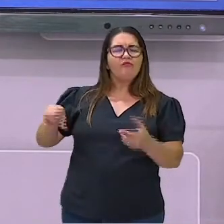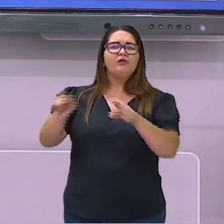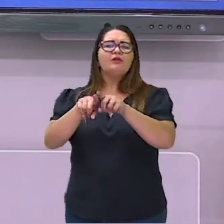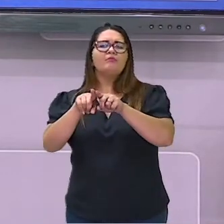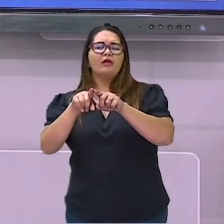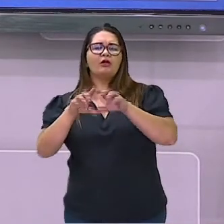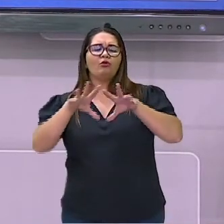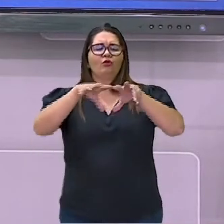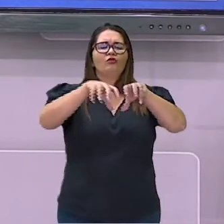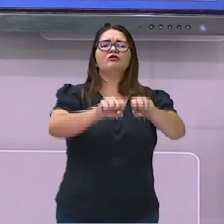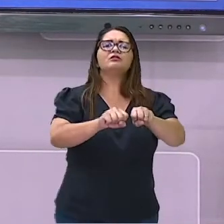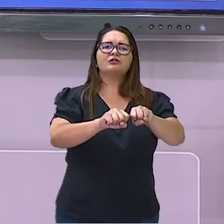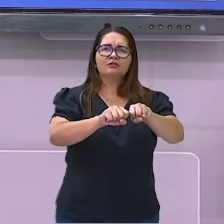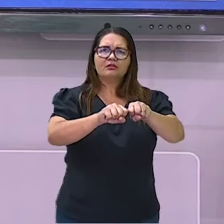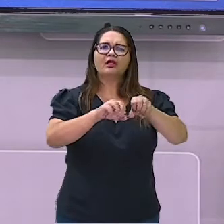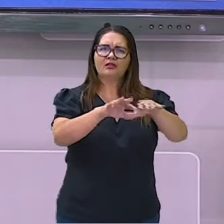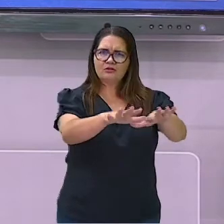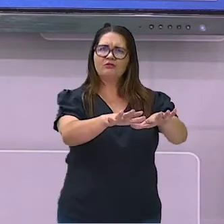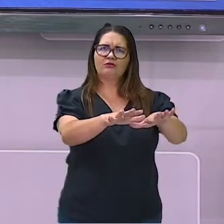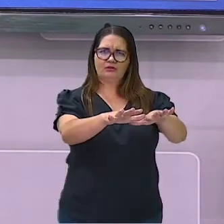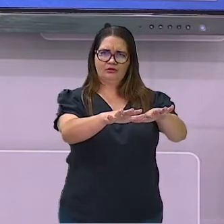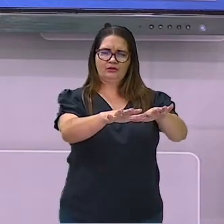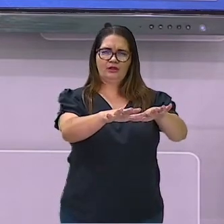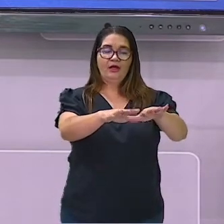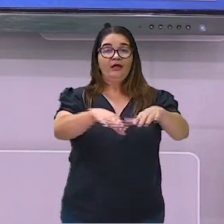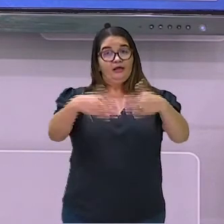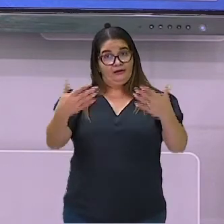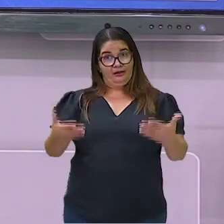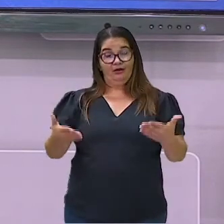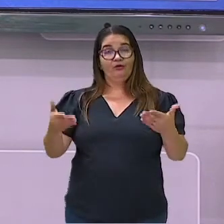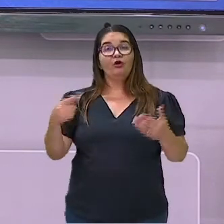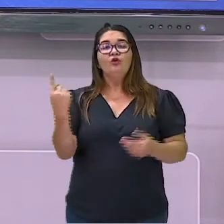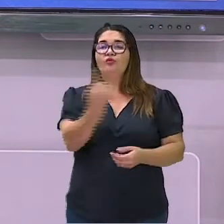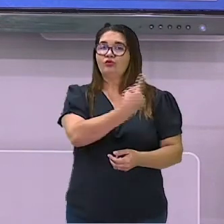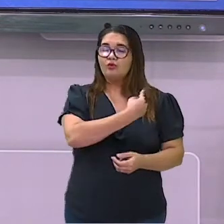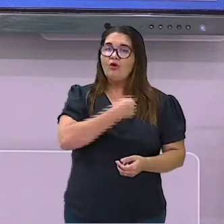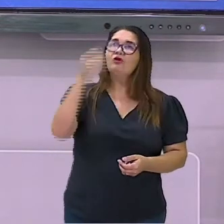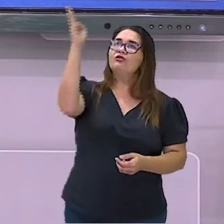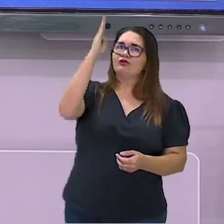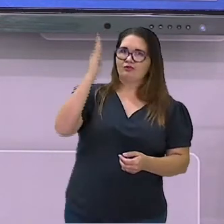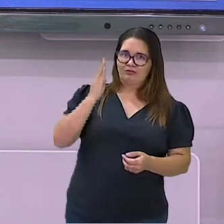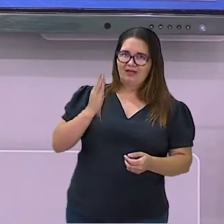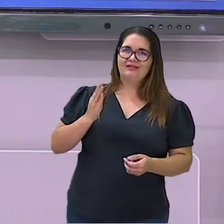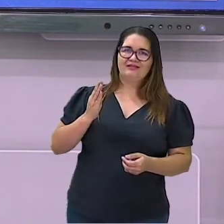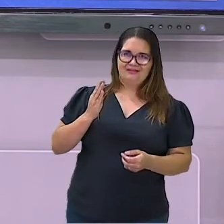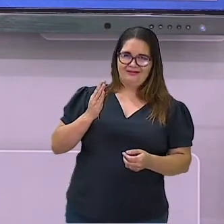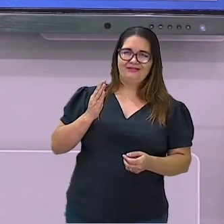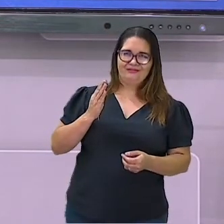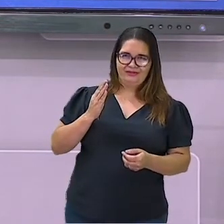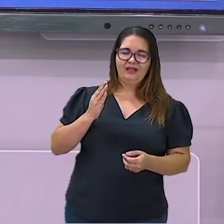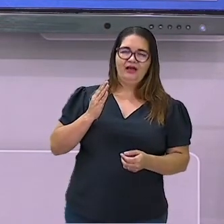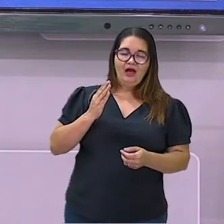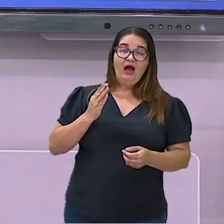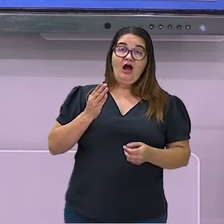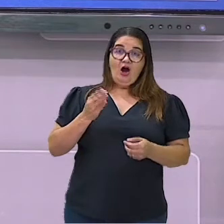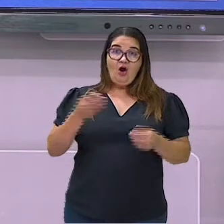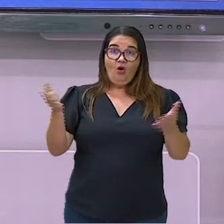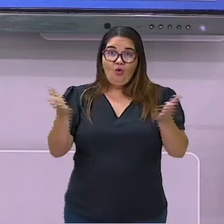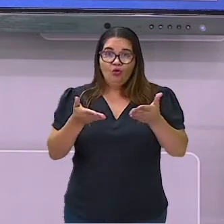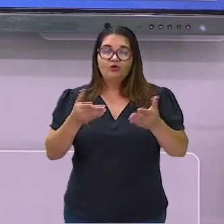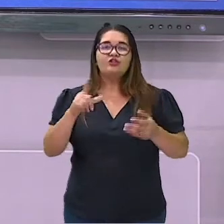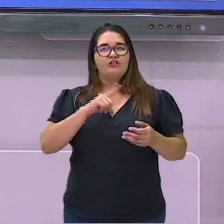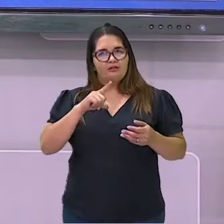mundo. Então, nós sofremos interferências externas nas